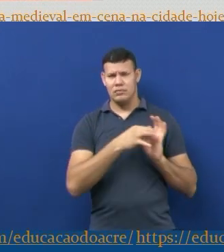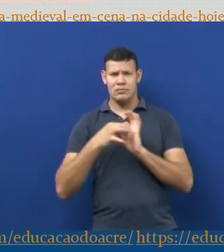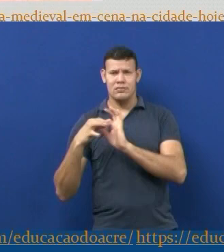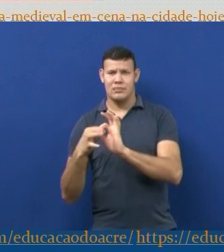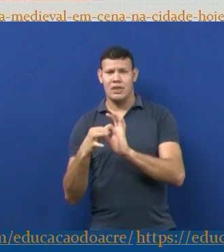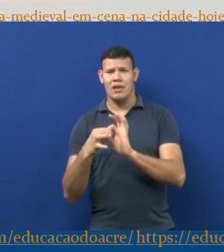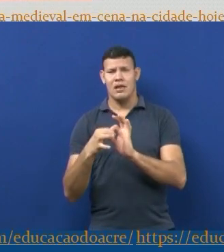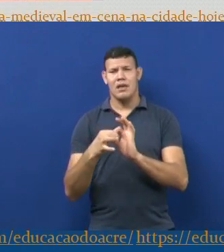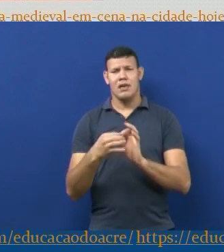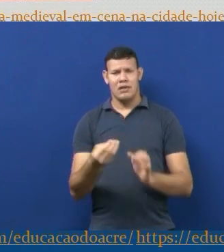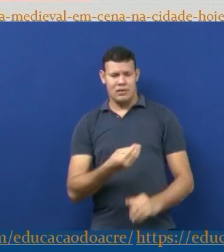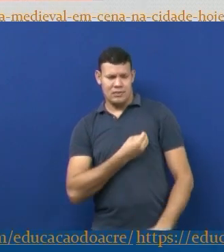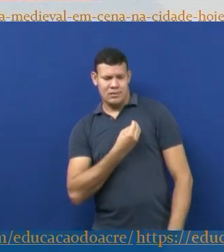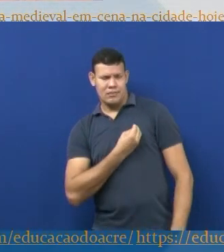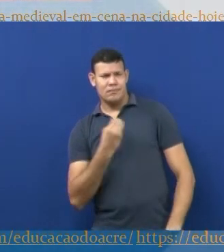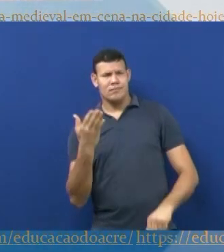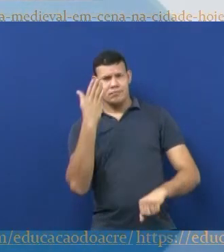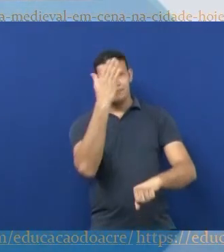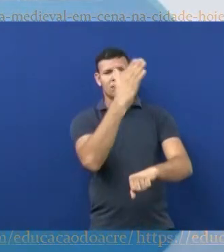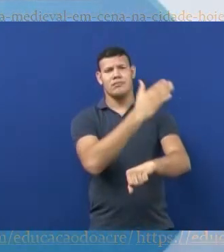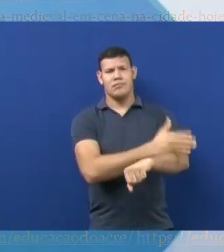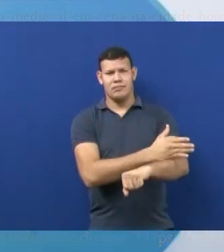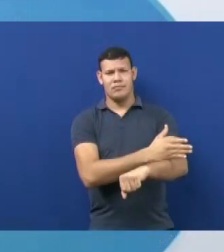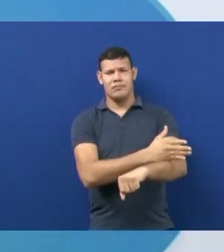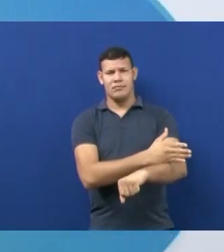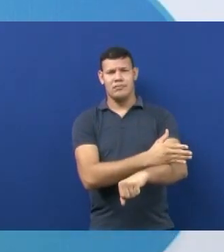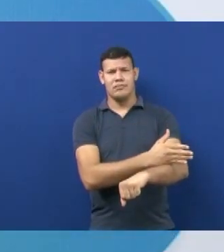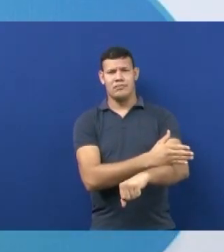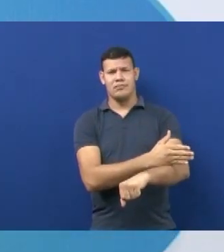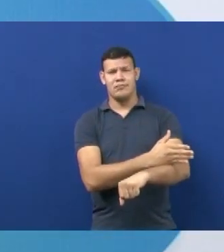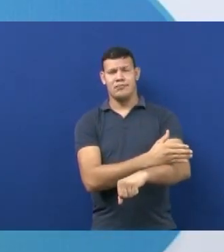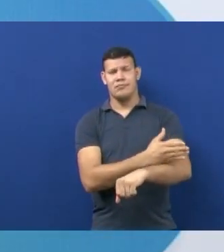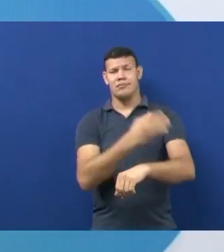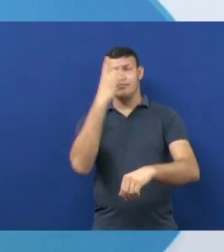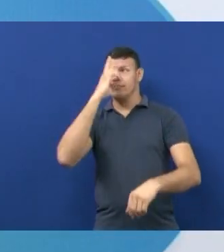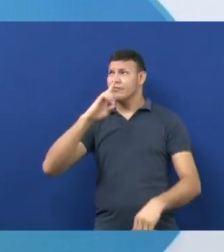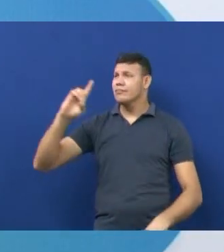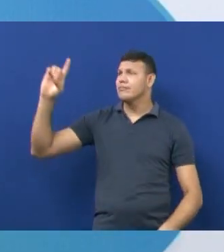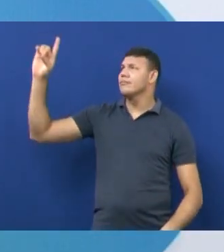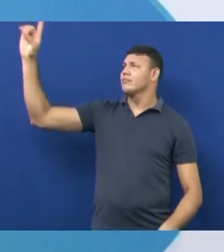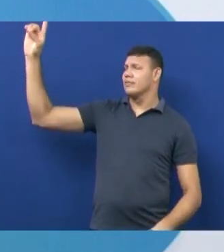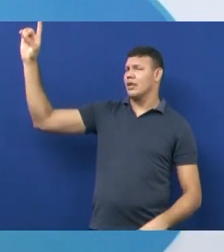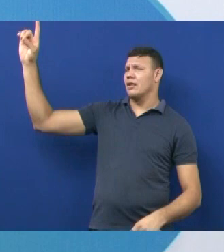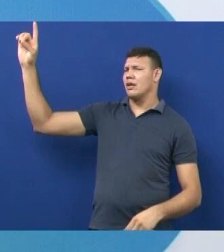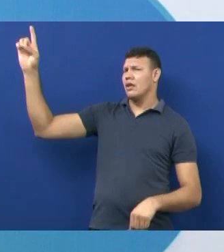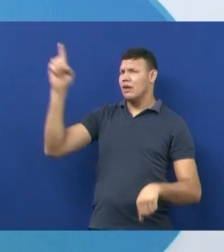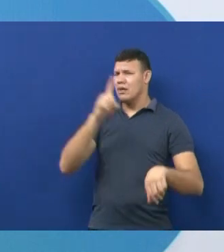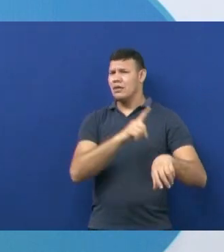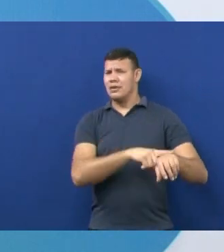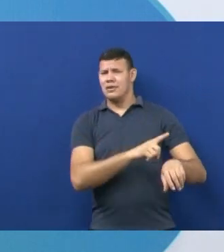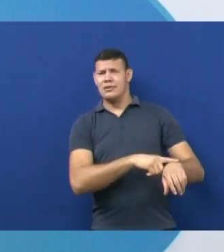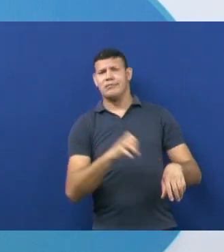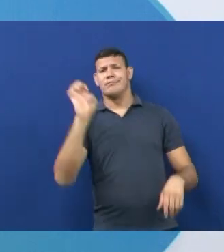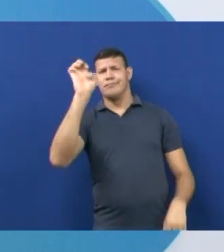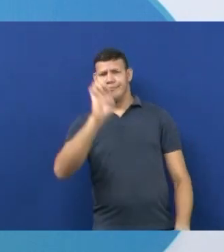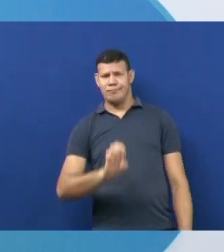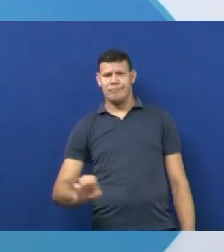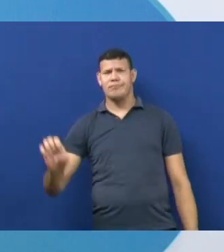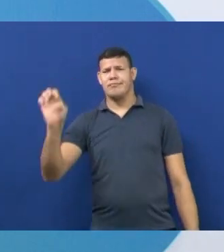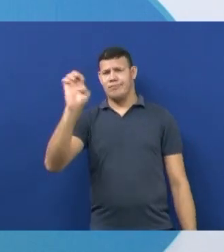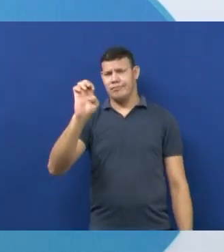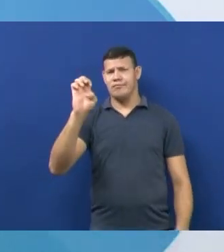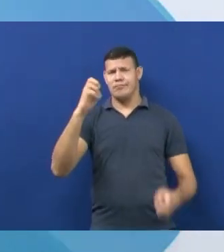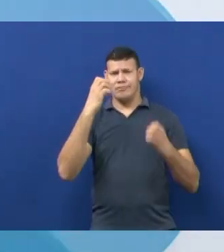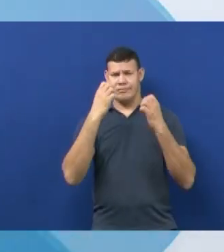a vida medieval que estava situada em Deus. Naquele momento, a Europa era uma Europa